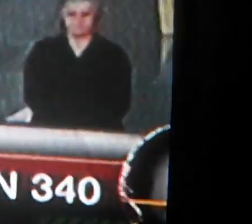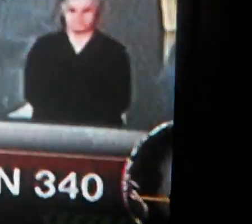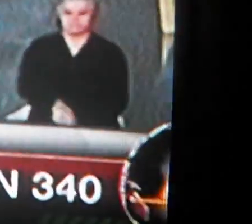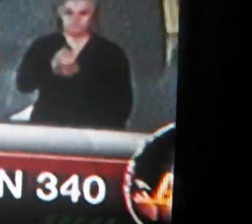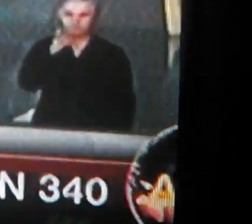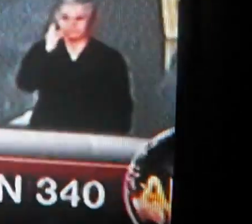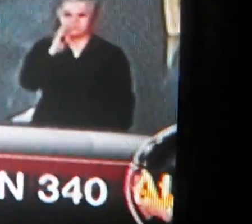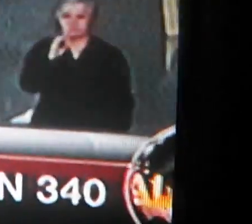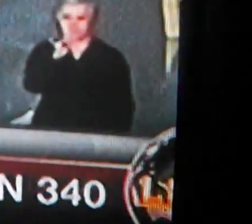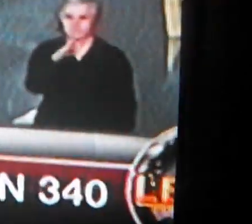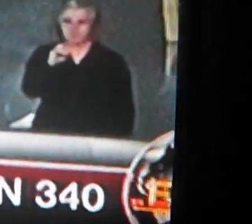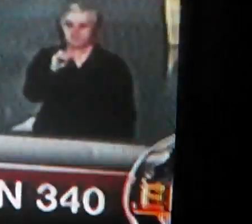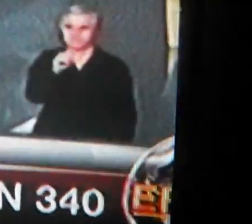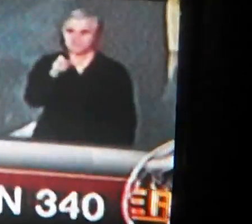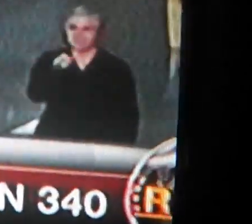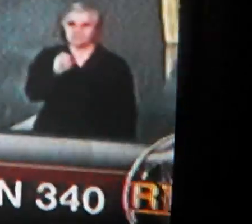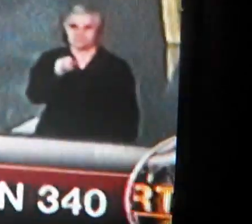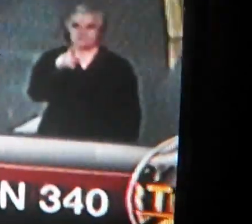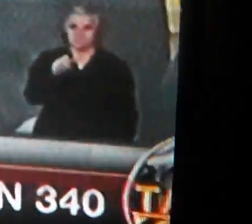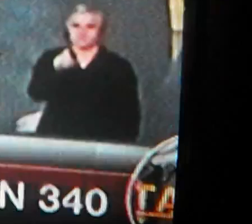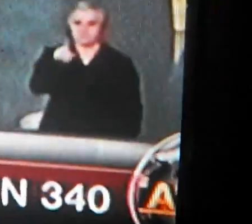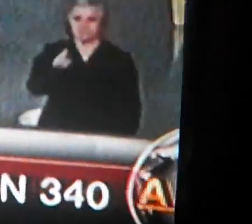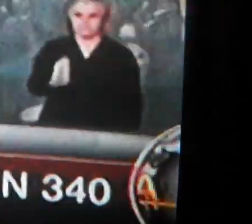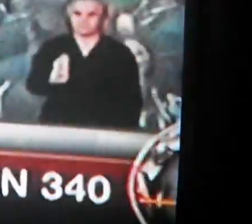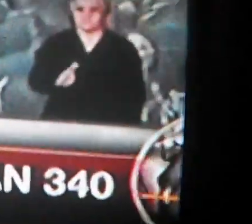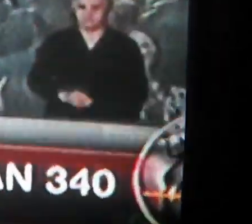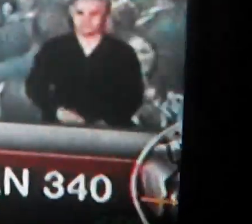Deputado Betinho Gomes, do PSDB.